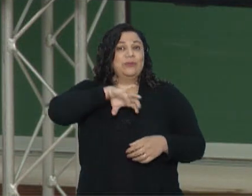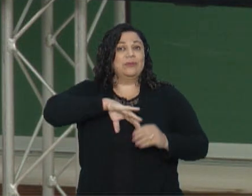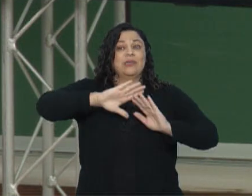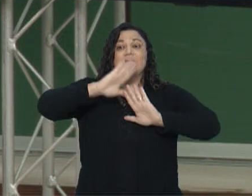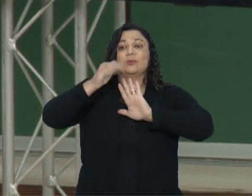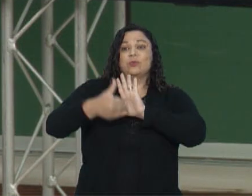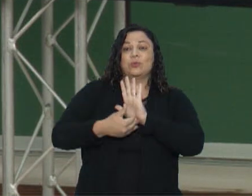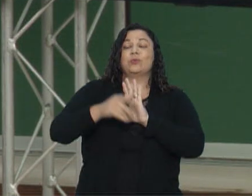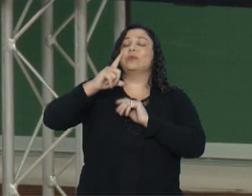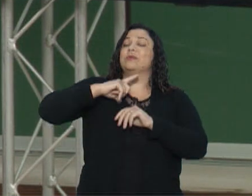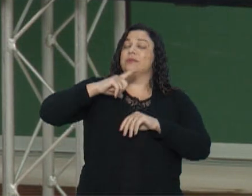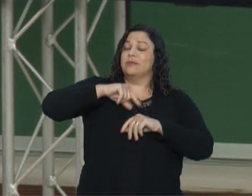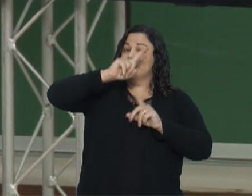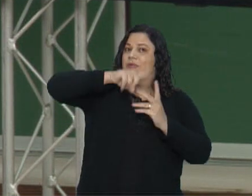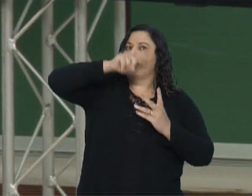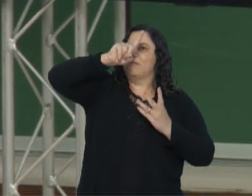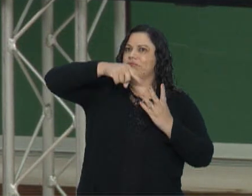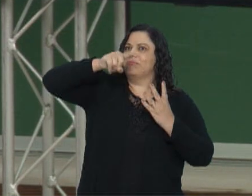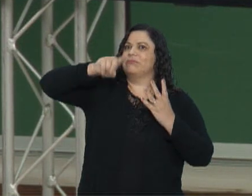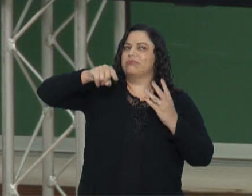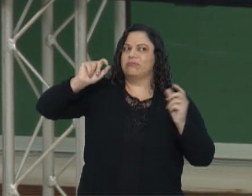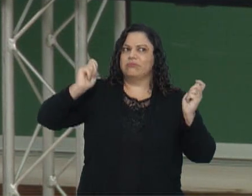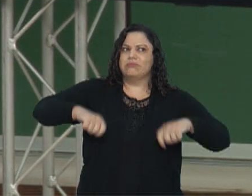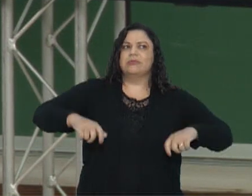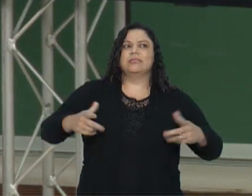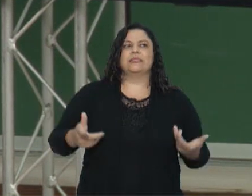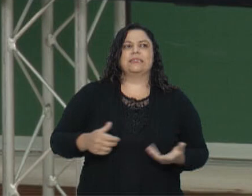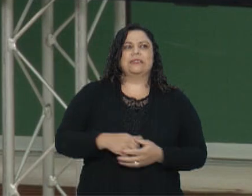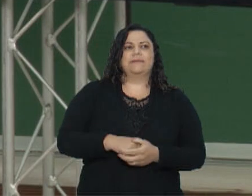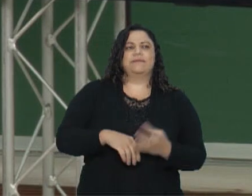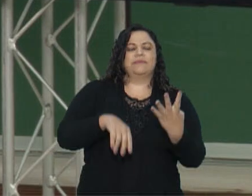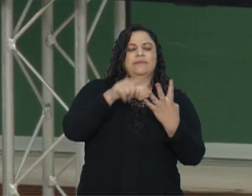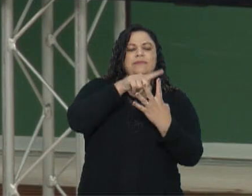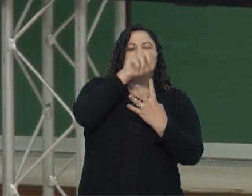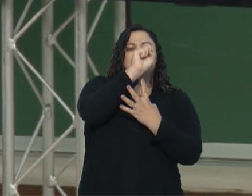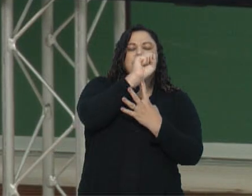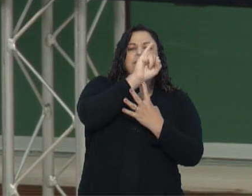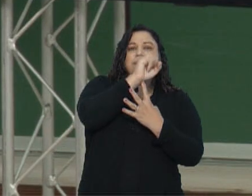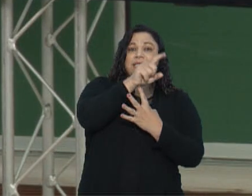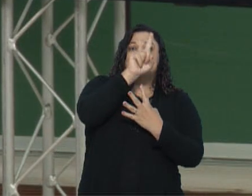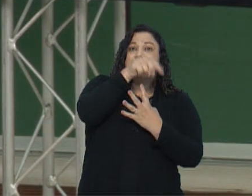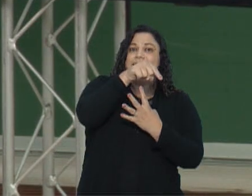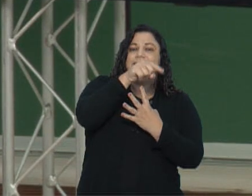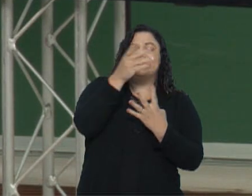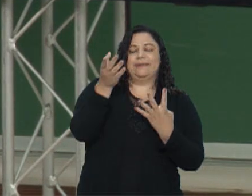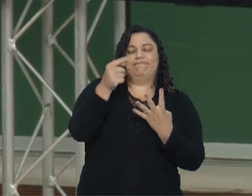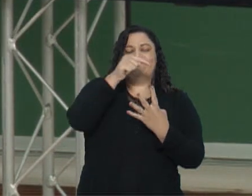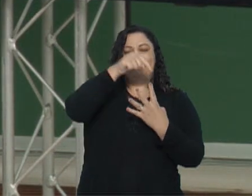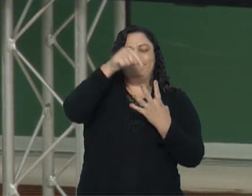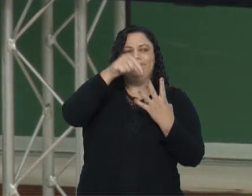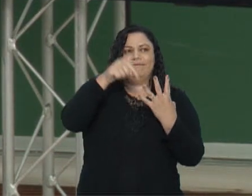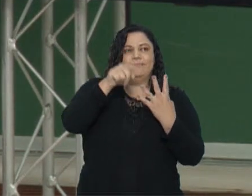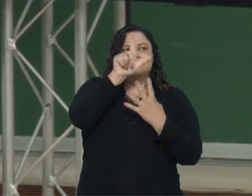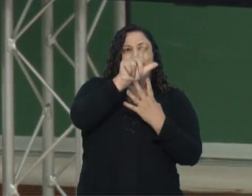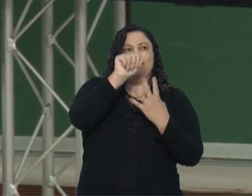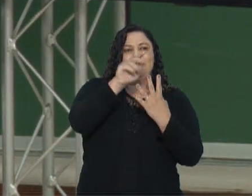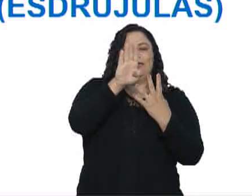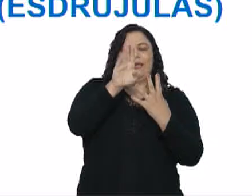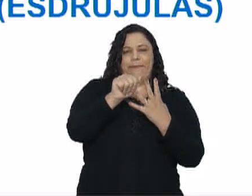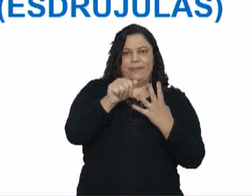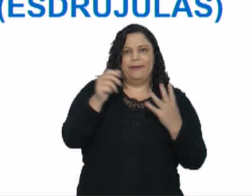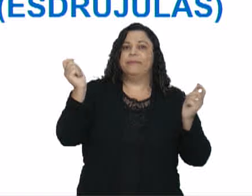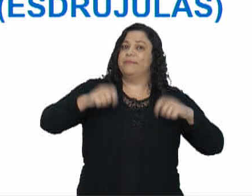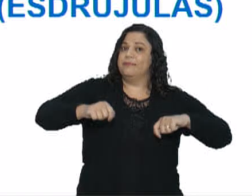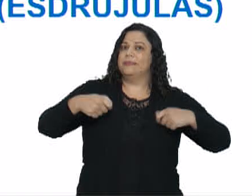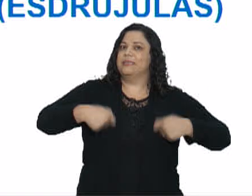frente, aguda, grave, esdrúxula. Essa é a sílaba tônica, a sílaba forte. Então, nós devemos